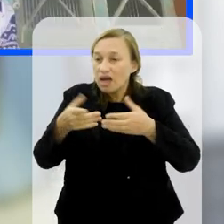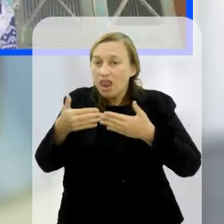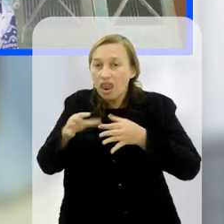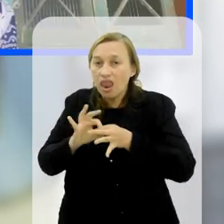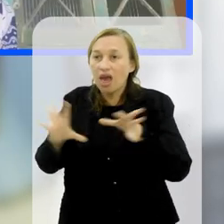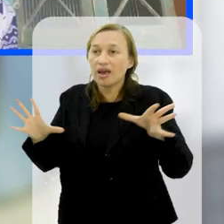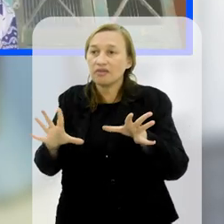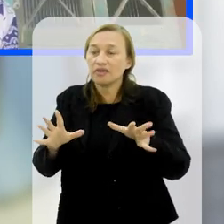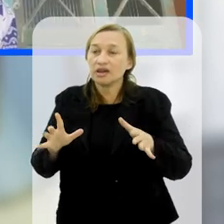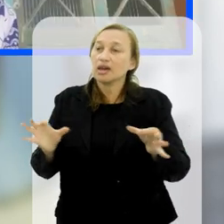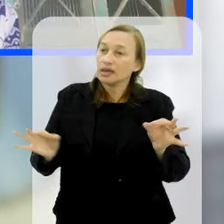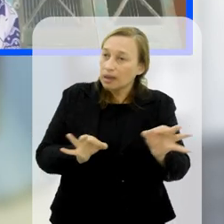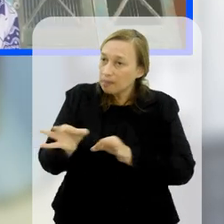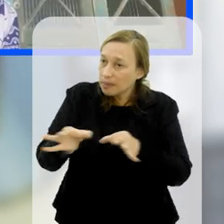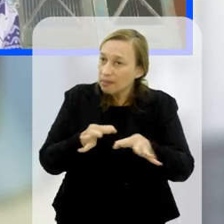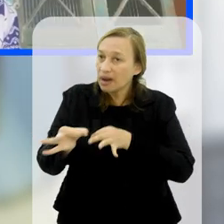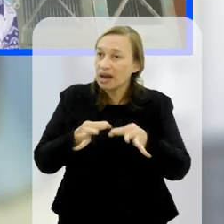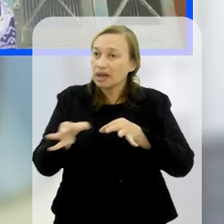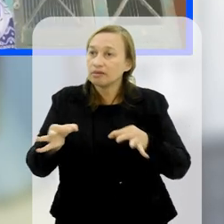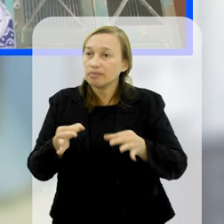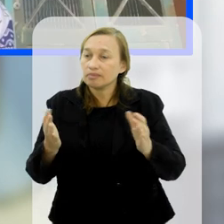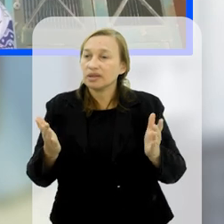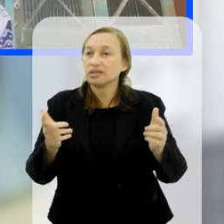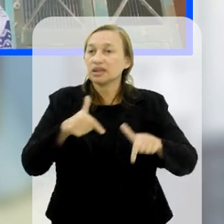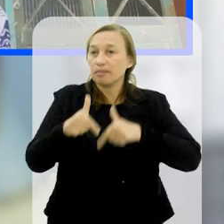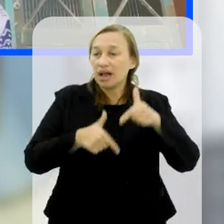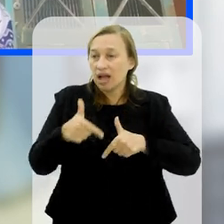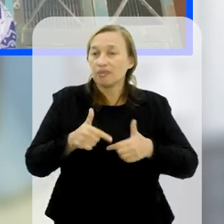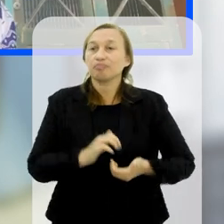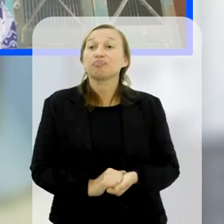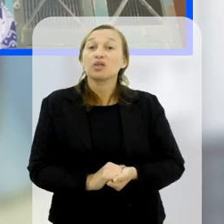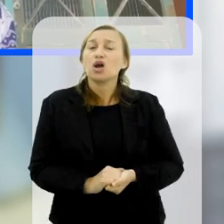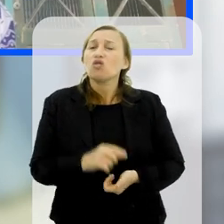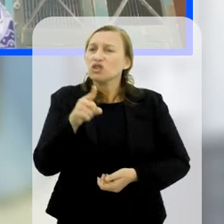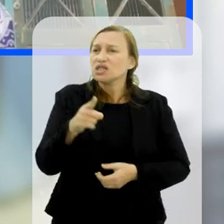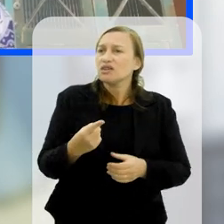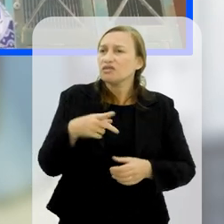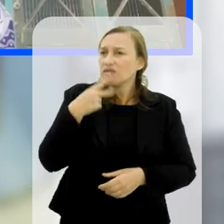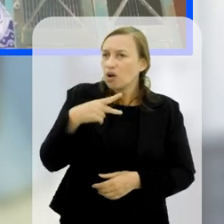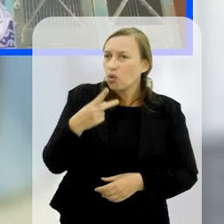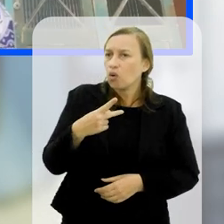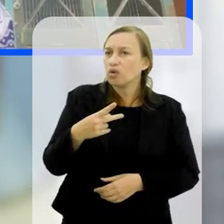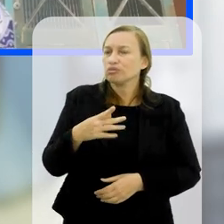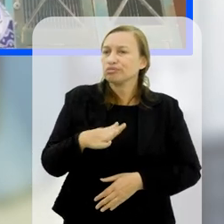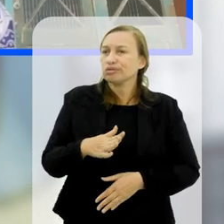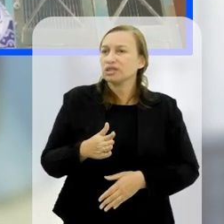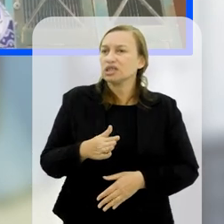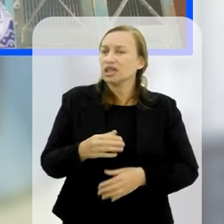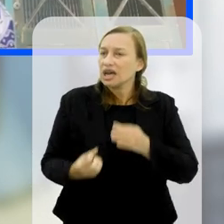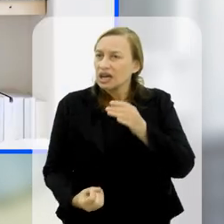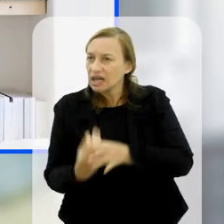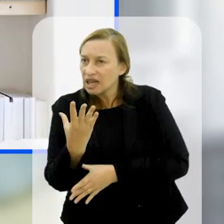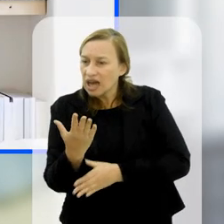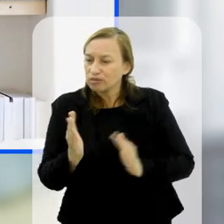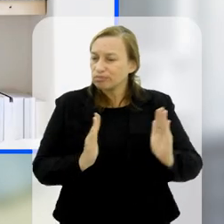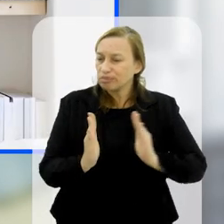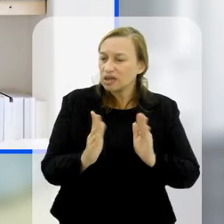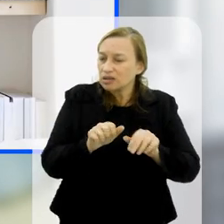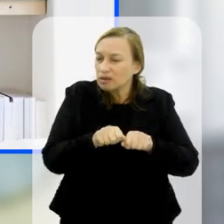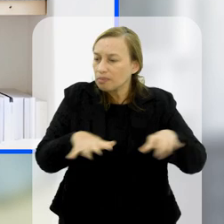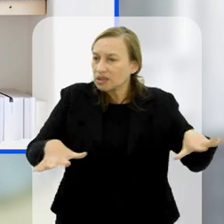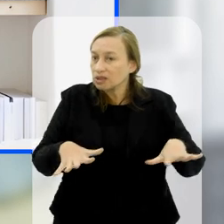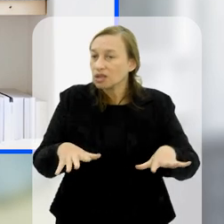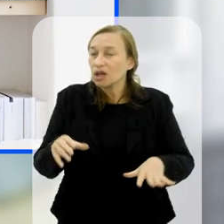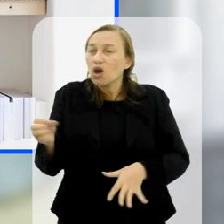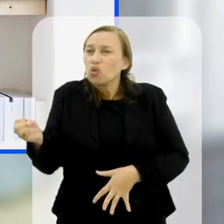como é que eles estão preparados para poder trabalhar com o mundo hoje? Sim, você falou que foi criado aí na pandemia, né, Fabrício? A gente pode dizer que Isso. é